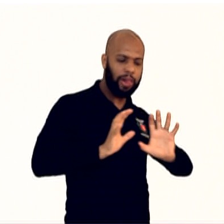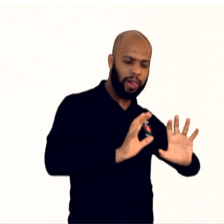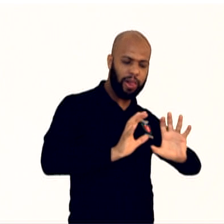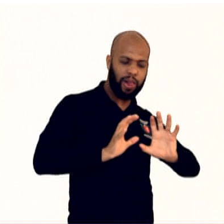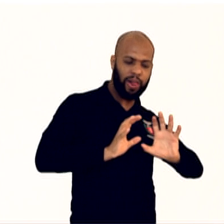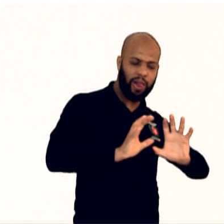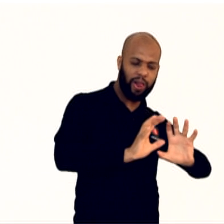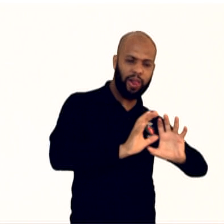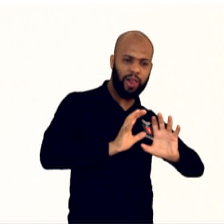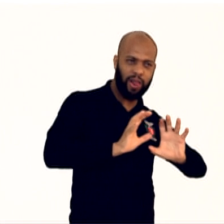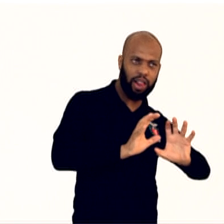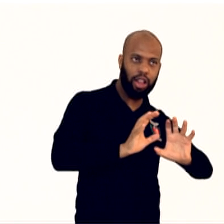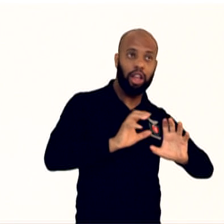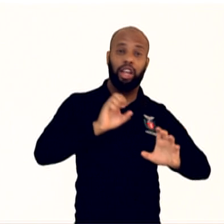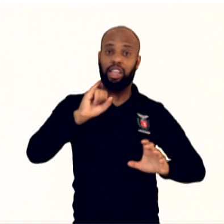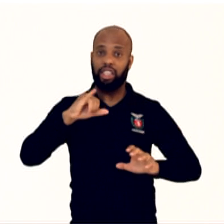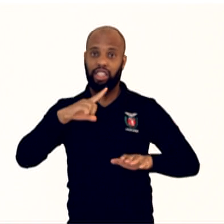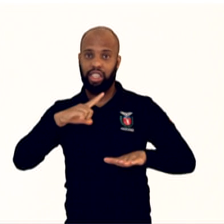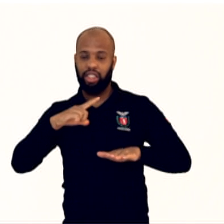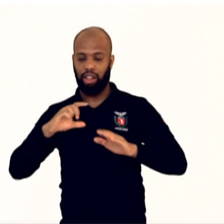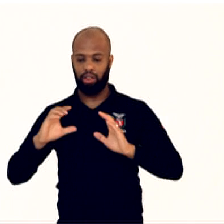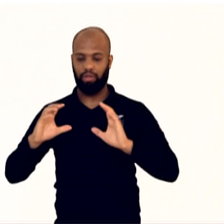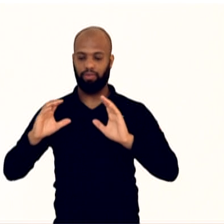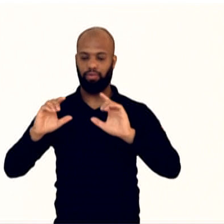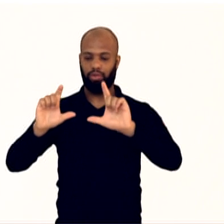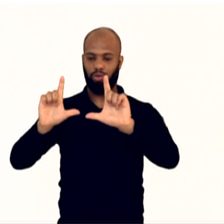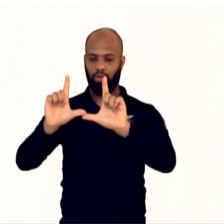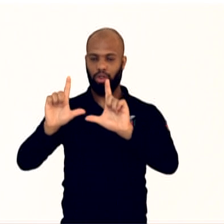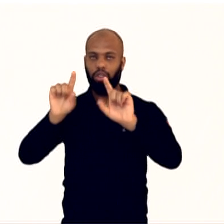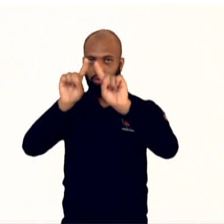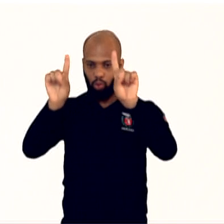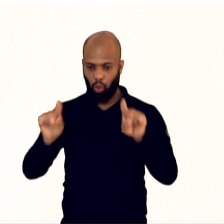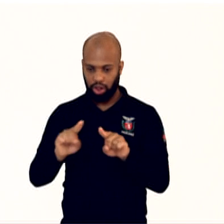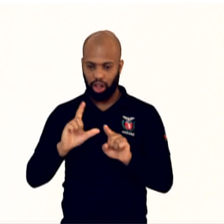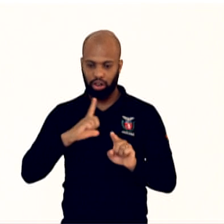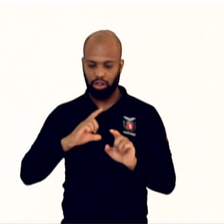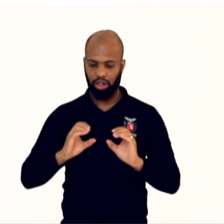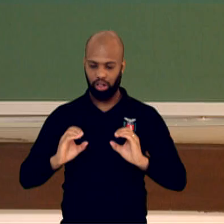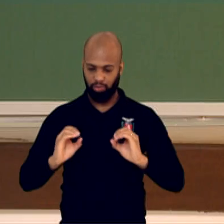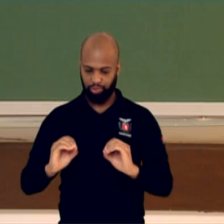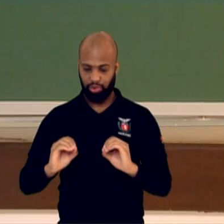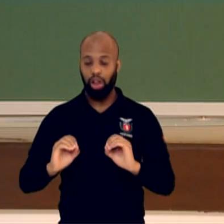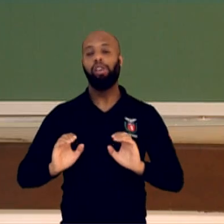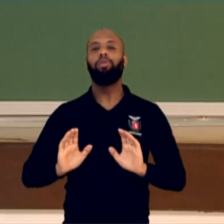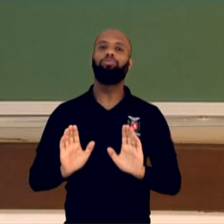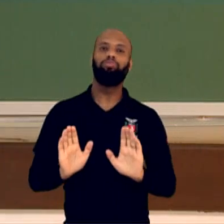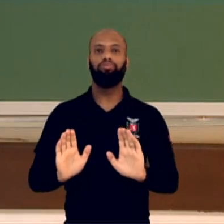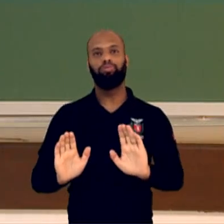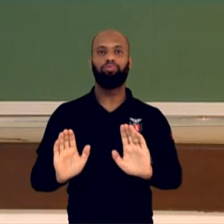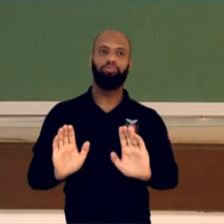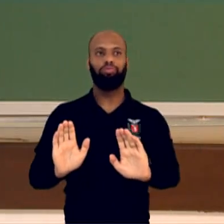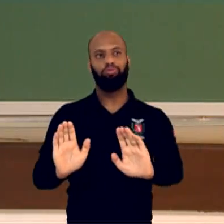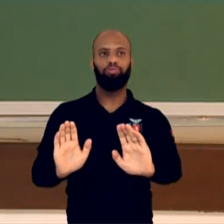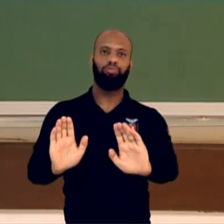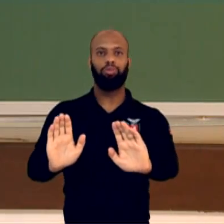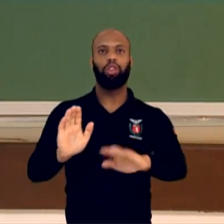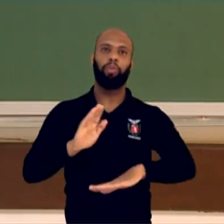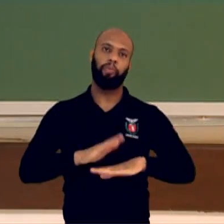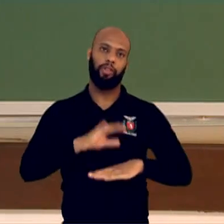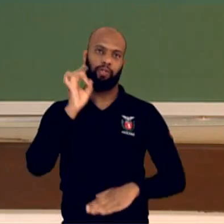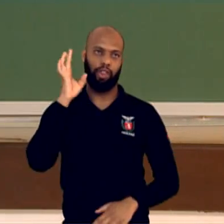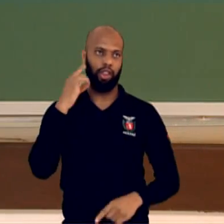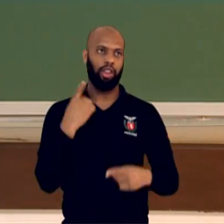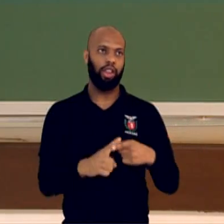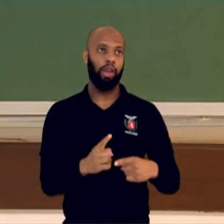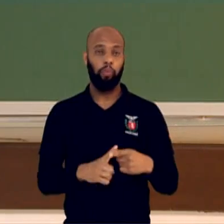esse quadrado pesado ali, empurrando ele se ele estiver sob rodas, do que aqui você ter que arrastar ele no chão, porque tem a força